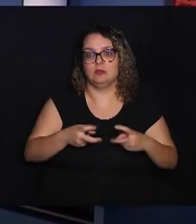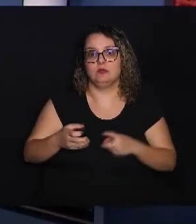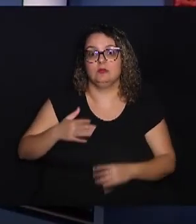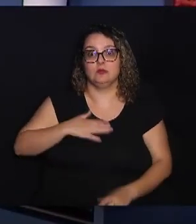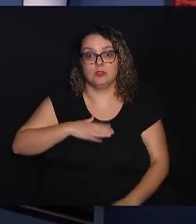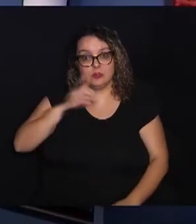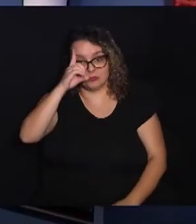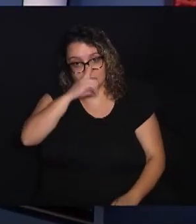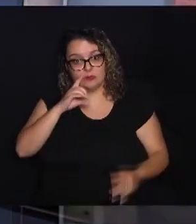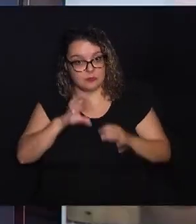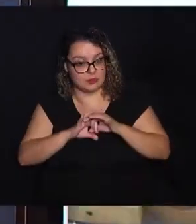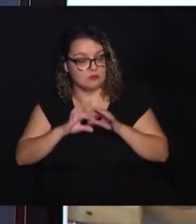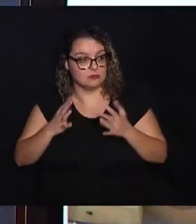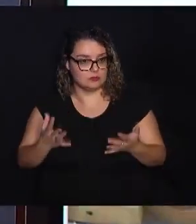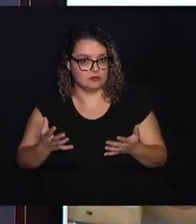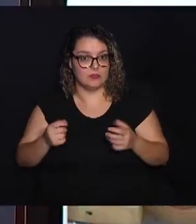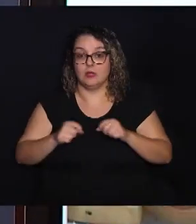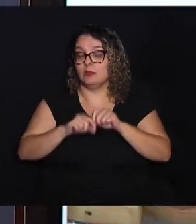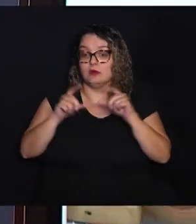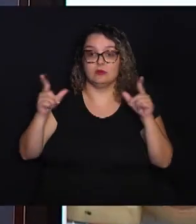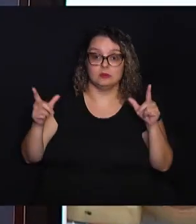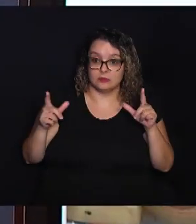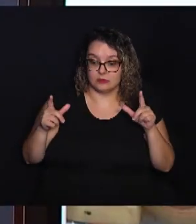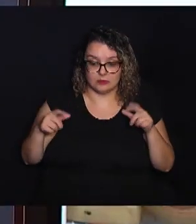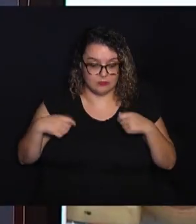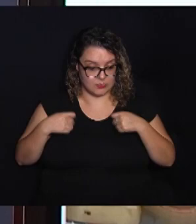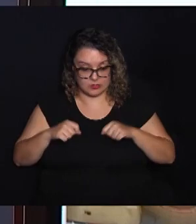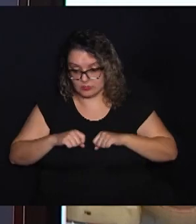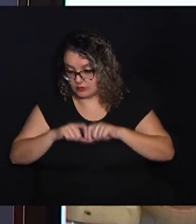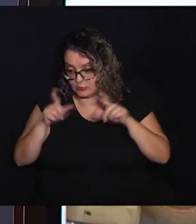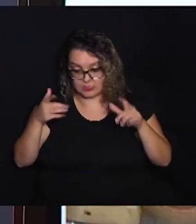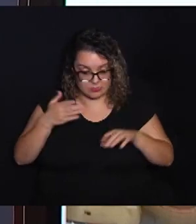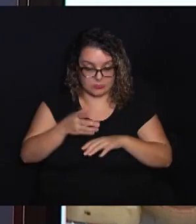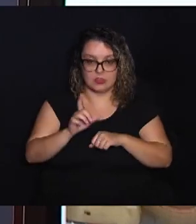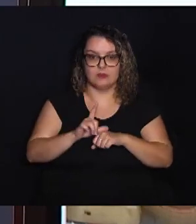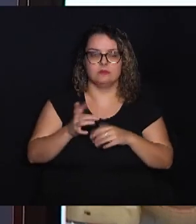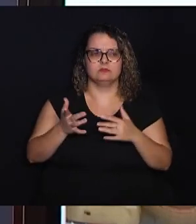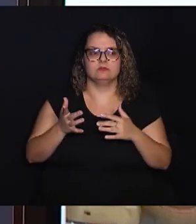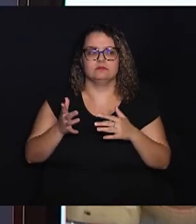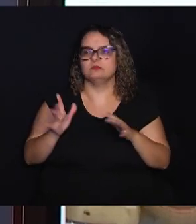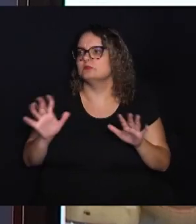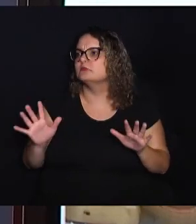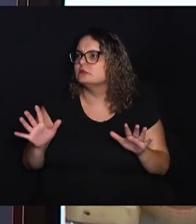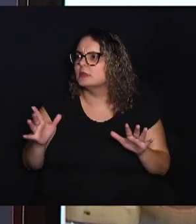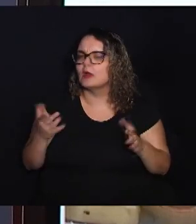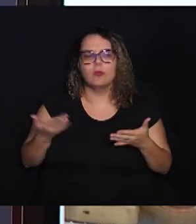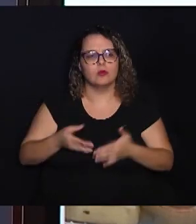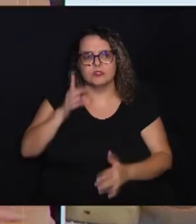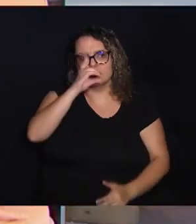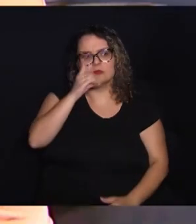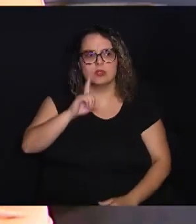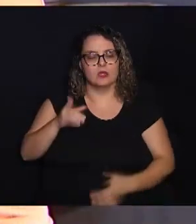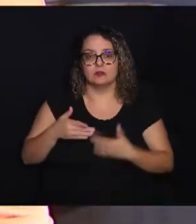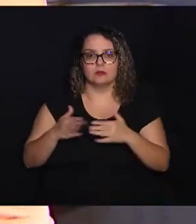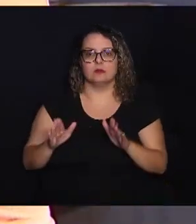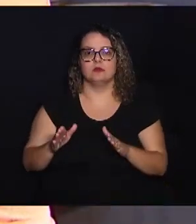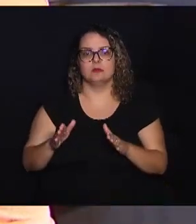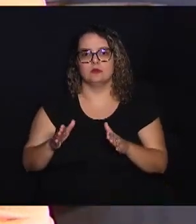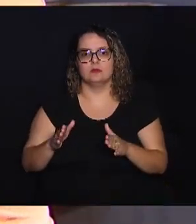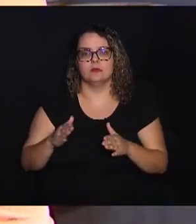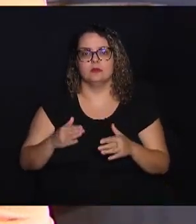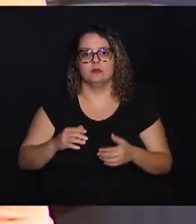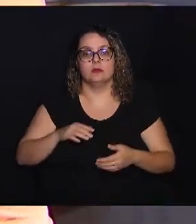estava livre. Eu acordava, eu preciso levantar e ir para a loja. E eu, não, mas a loja não está abrindo. Então, eu ainda estou